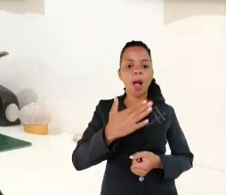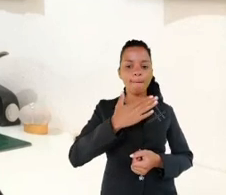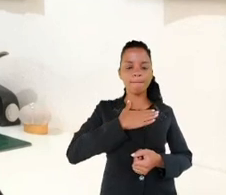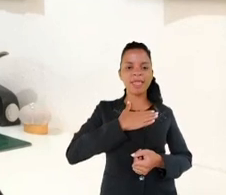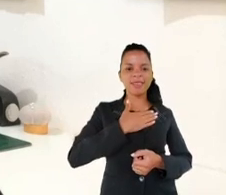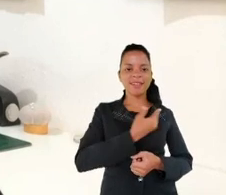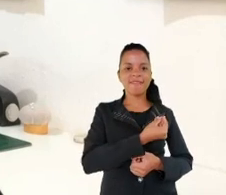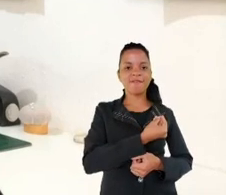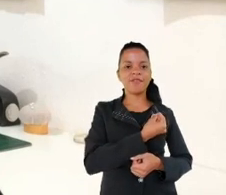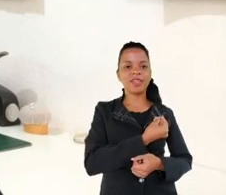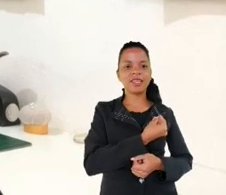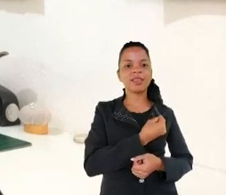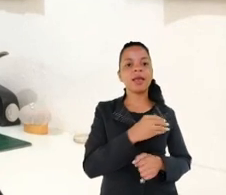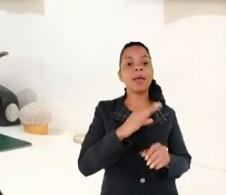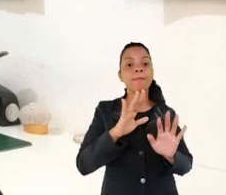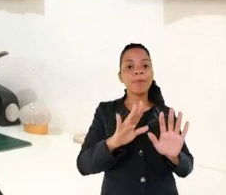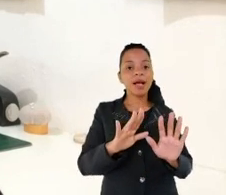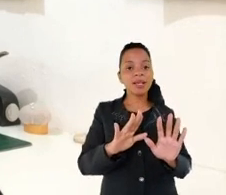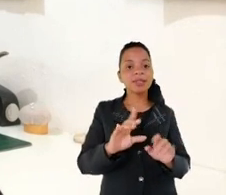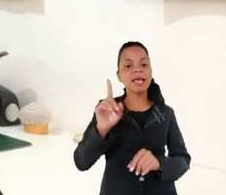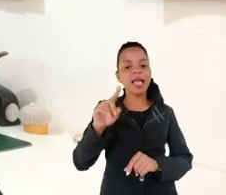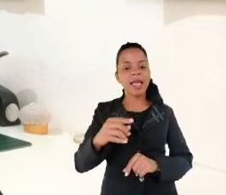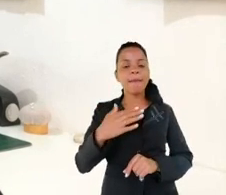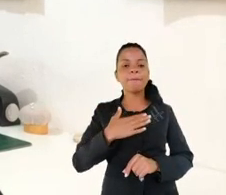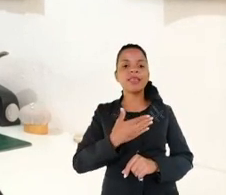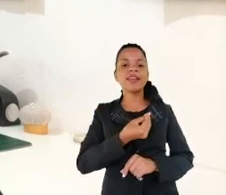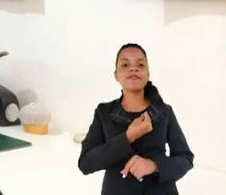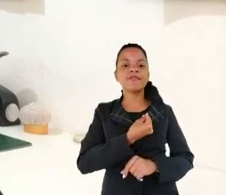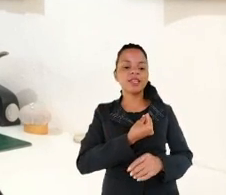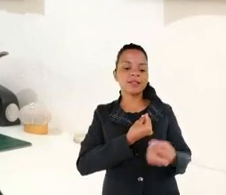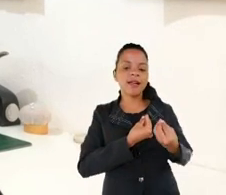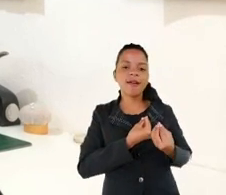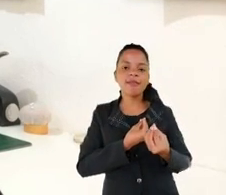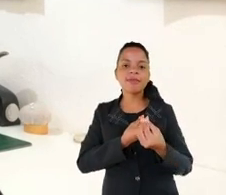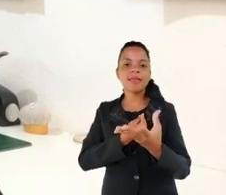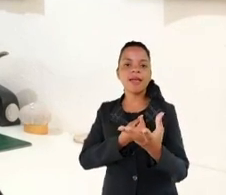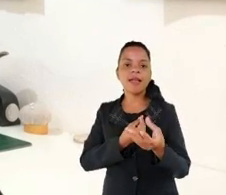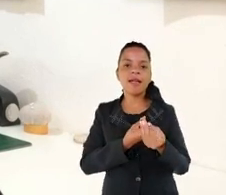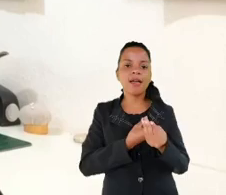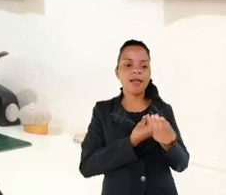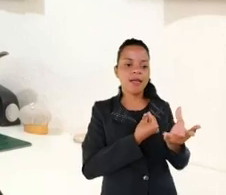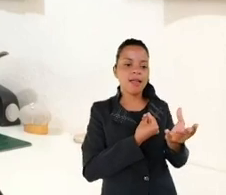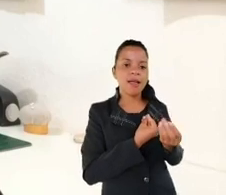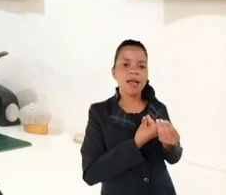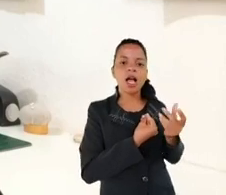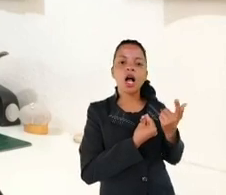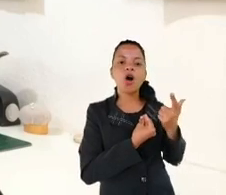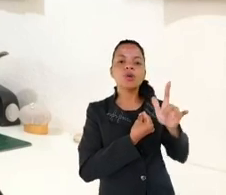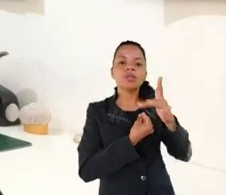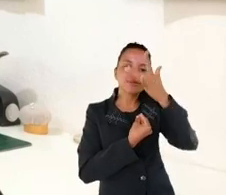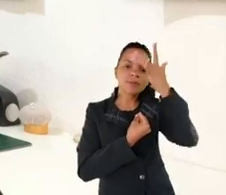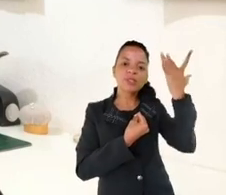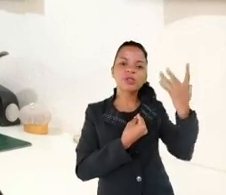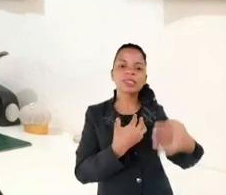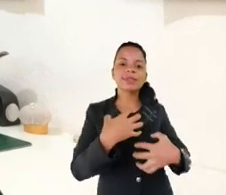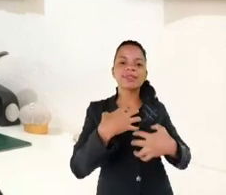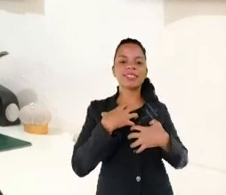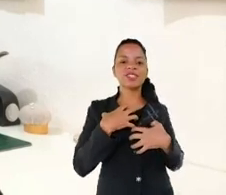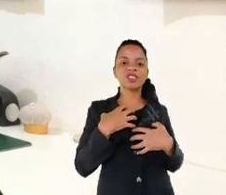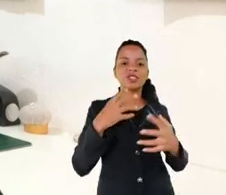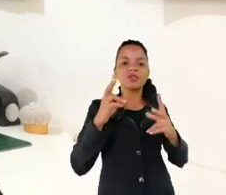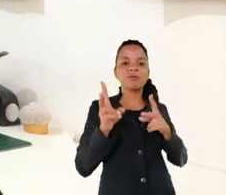a minha vivência para conseguir também conversar com o outro, assim. E eu senti muito isso quando eu fiz uma exposição